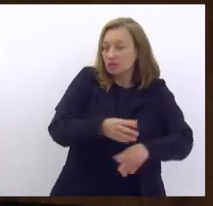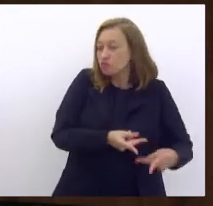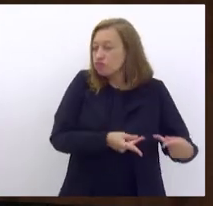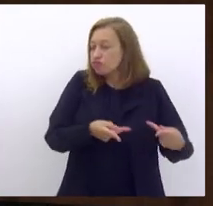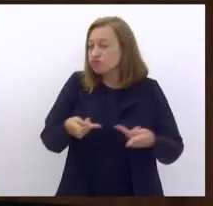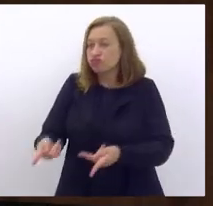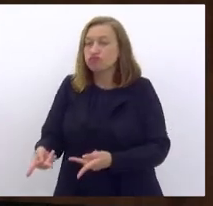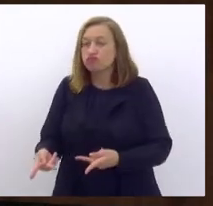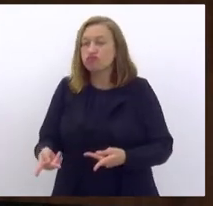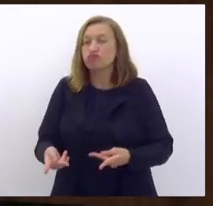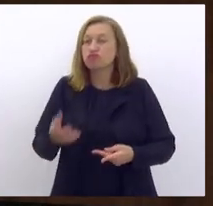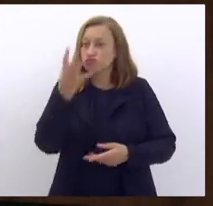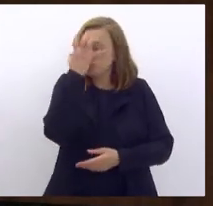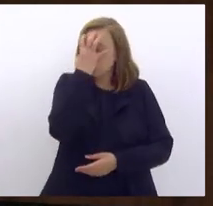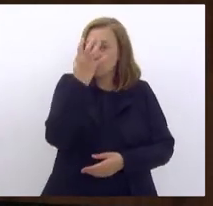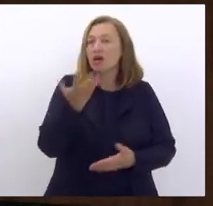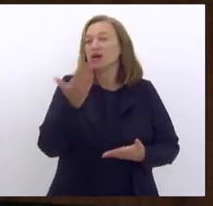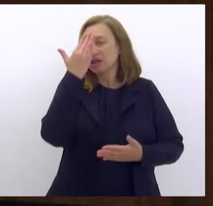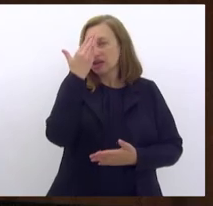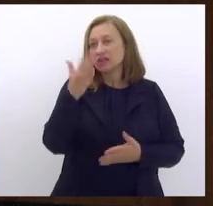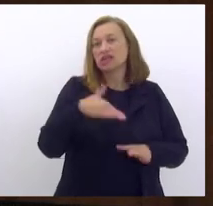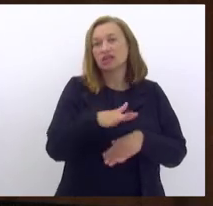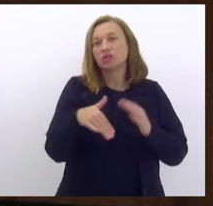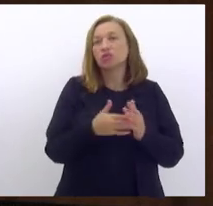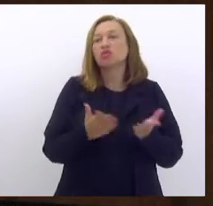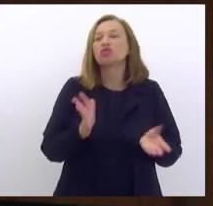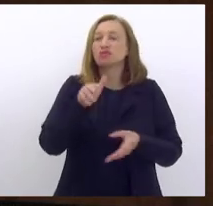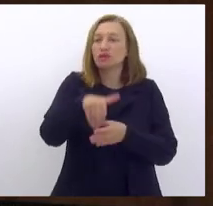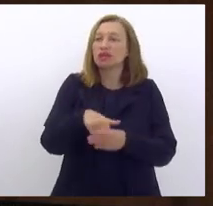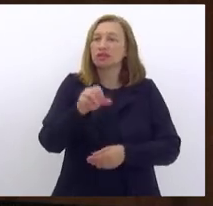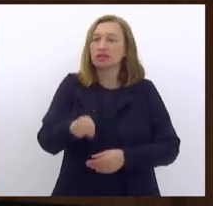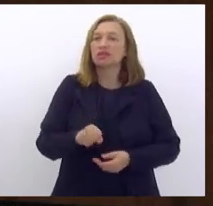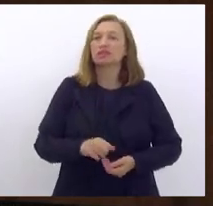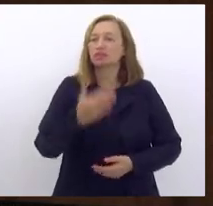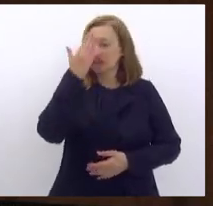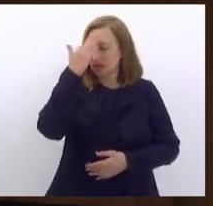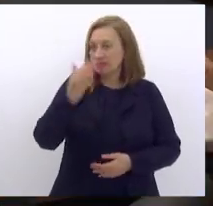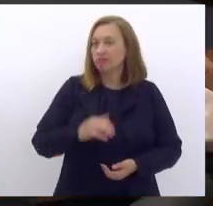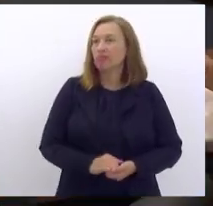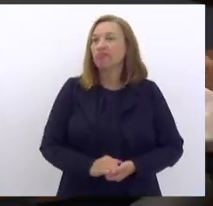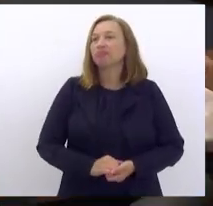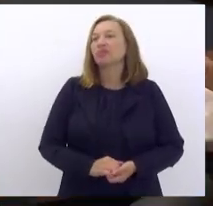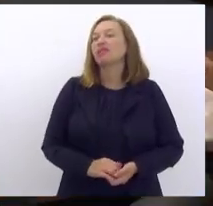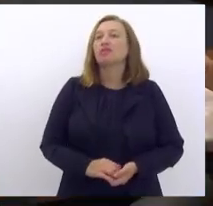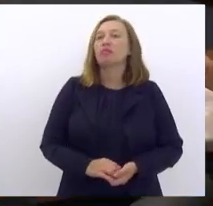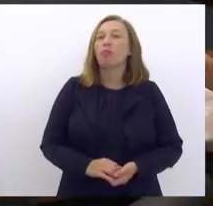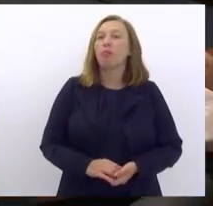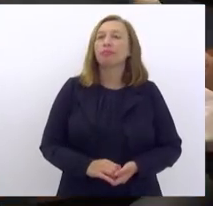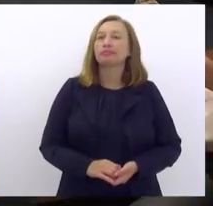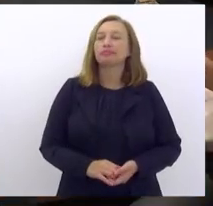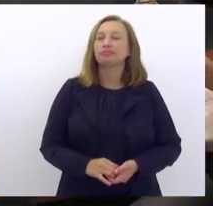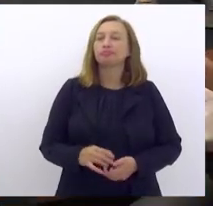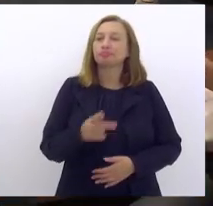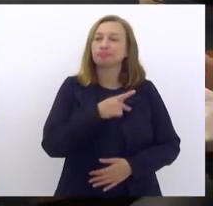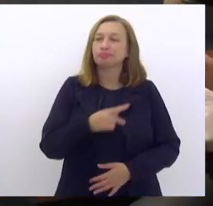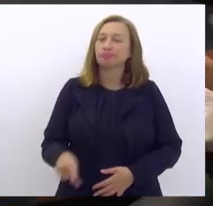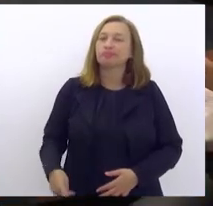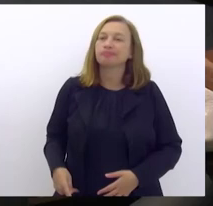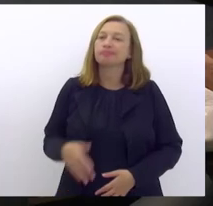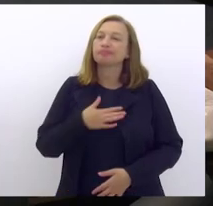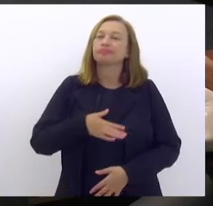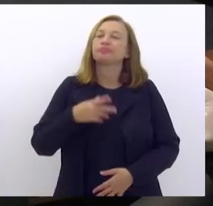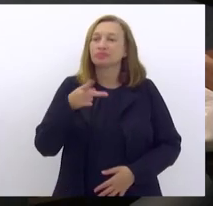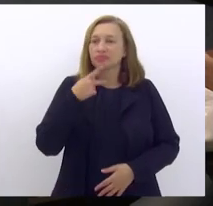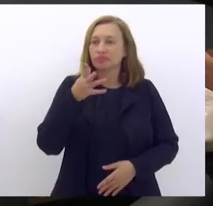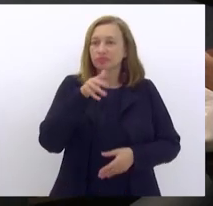estão mascarados. Então, quero agradecer a todos que votaram favoravelmente. Obrigado. Presidente, gostaria de